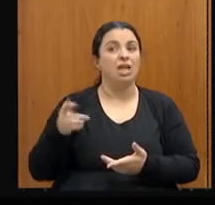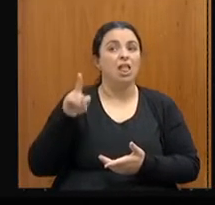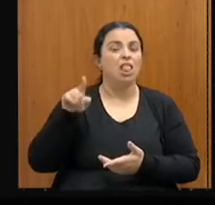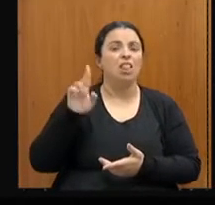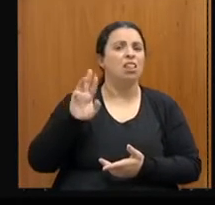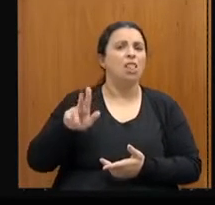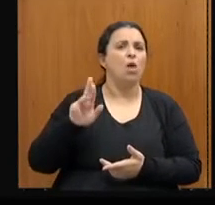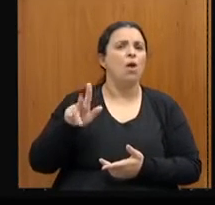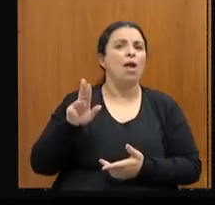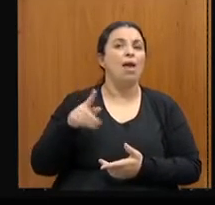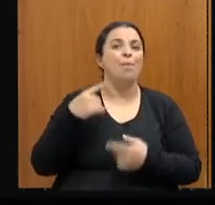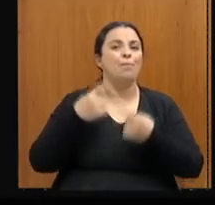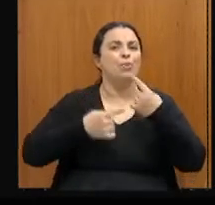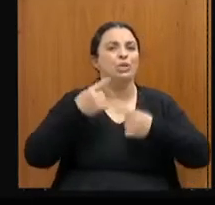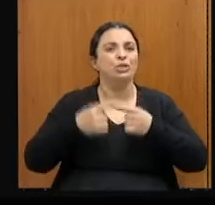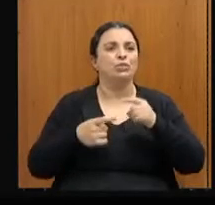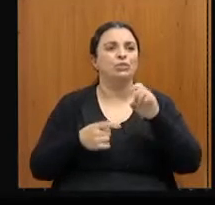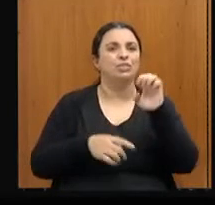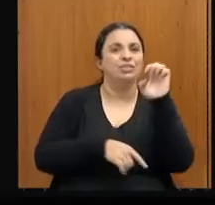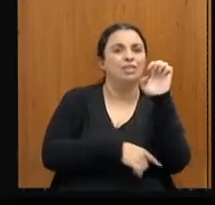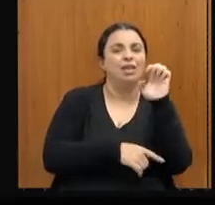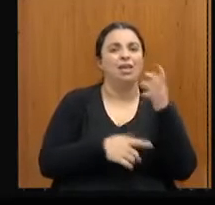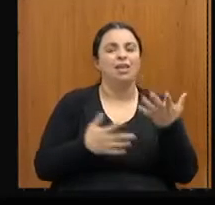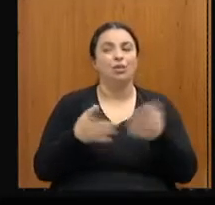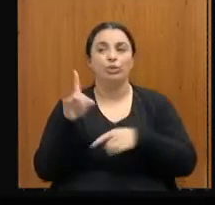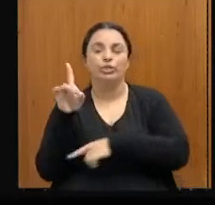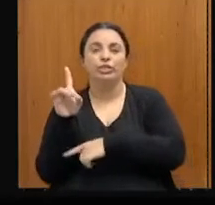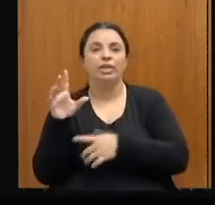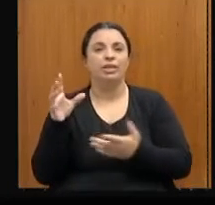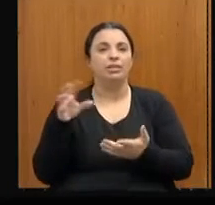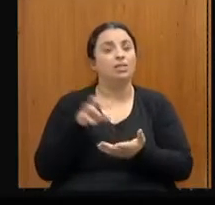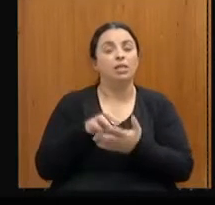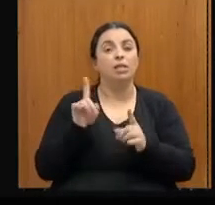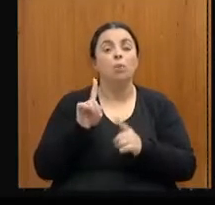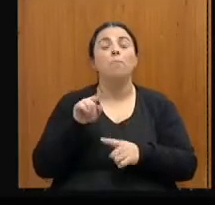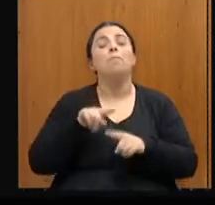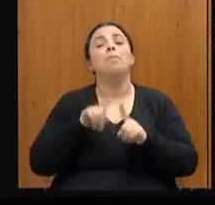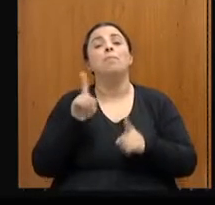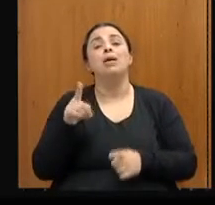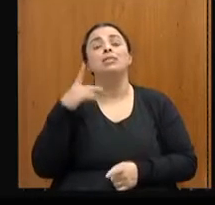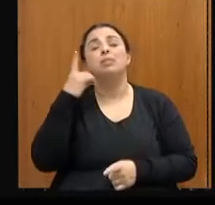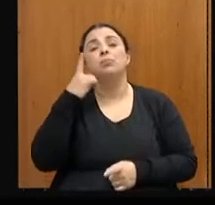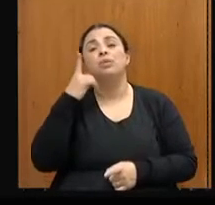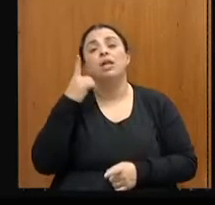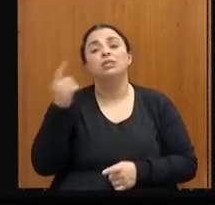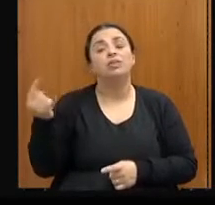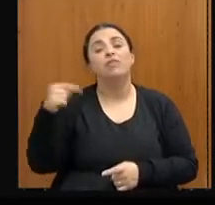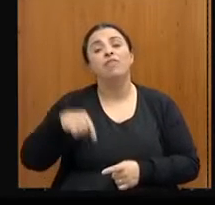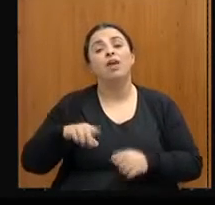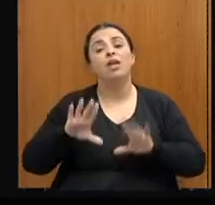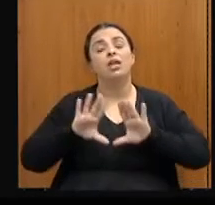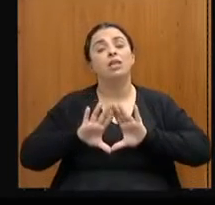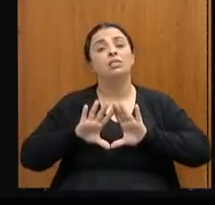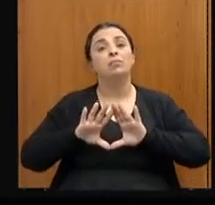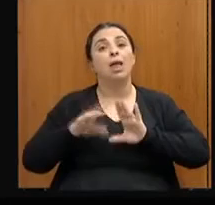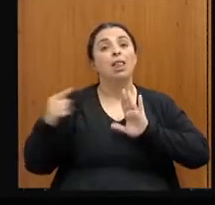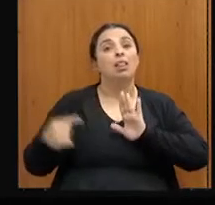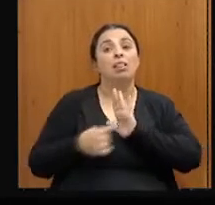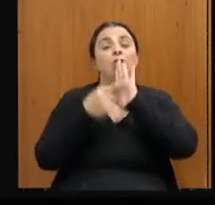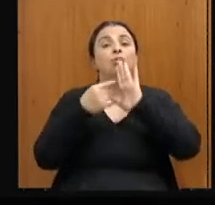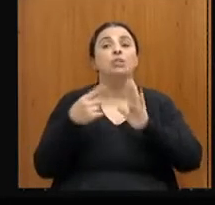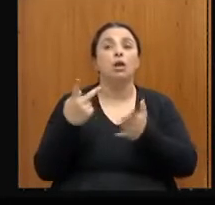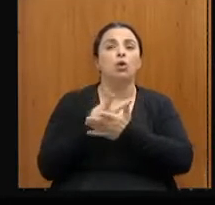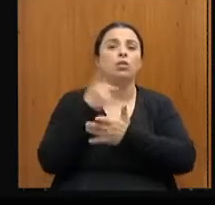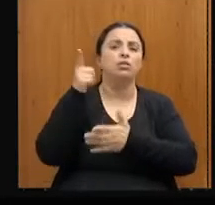de esquerda mais de 60 o direito mas que vieram até a semana eu não se ar é o que ocorreu com a